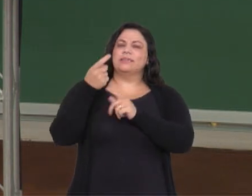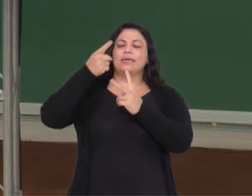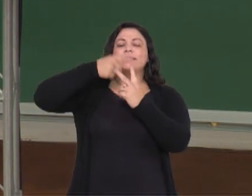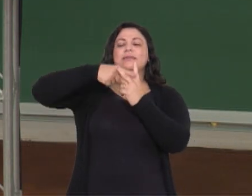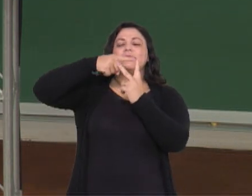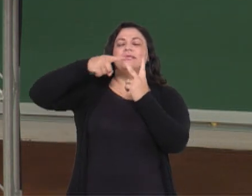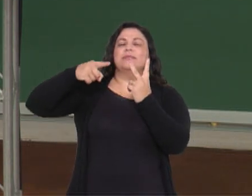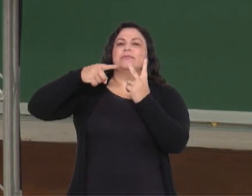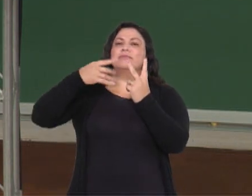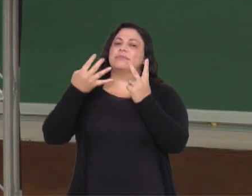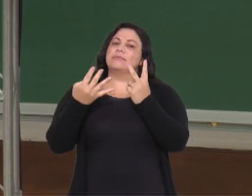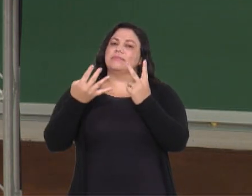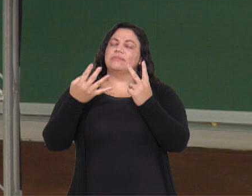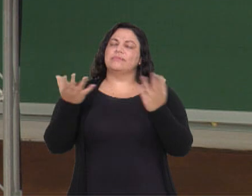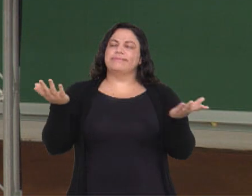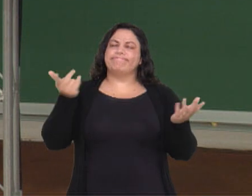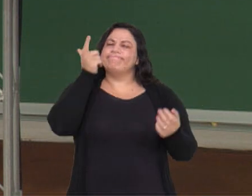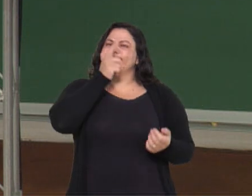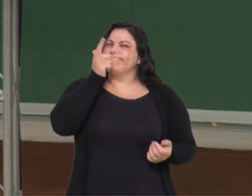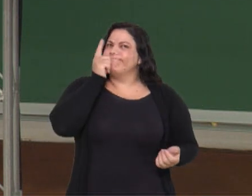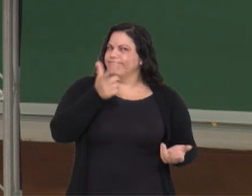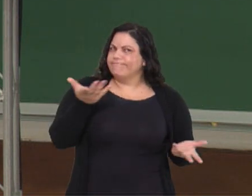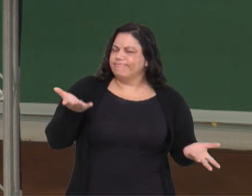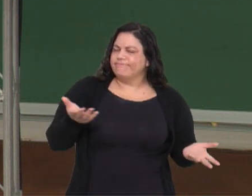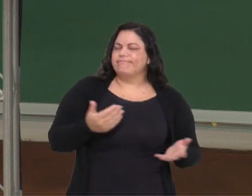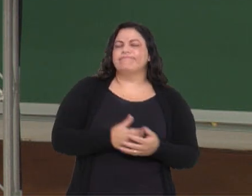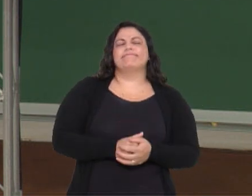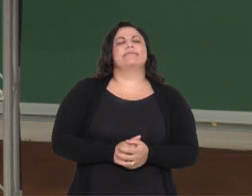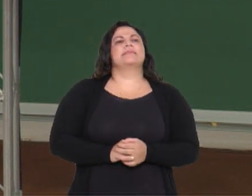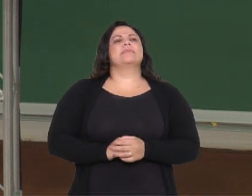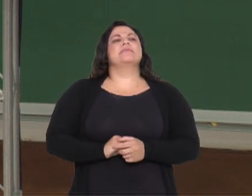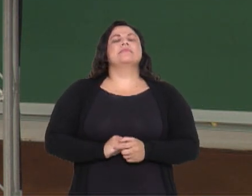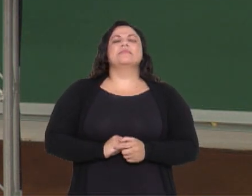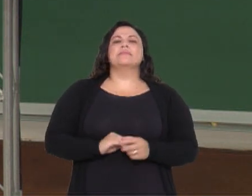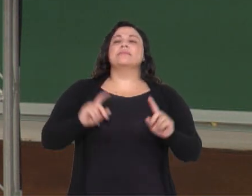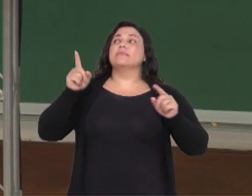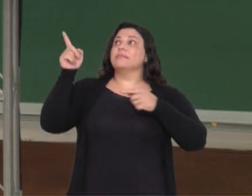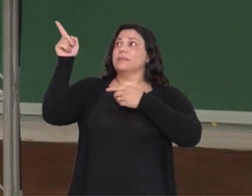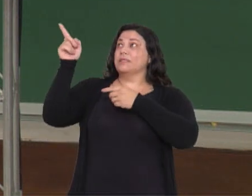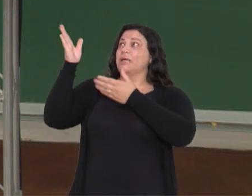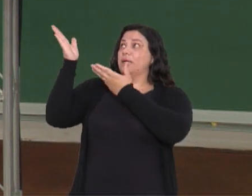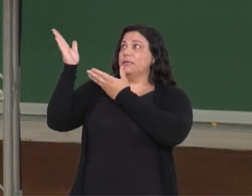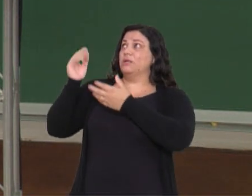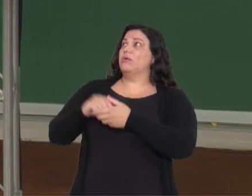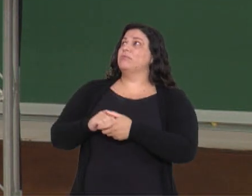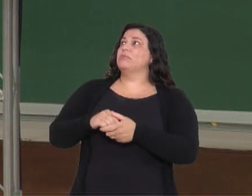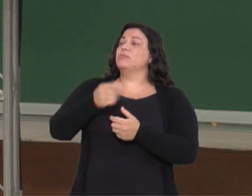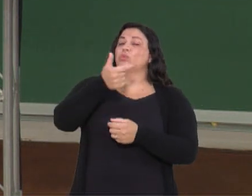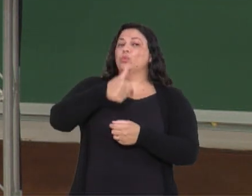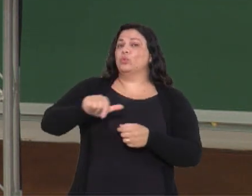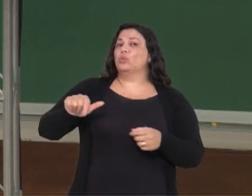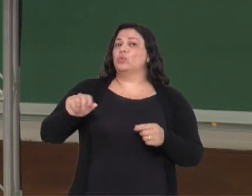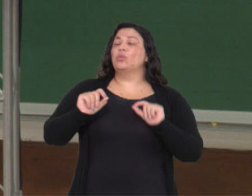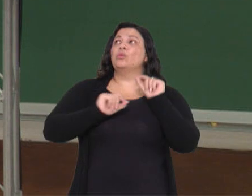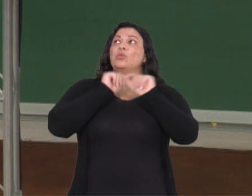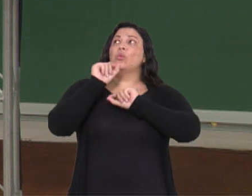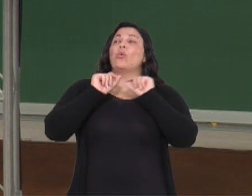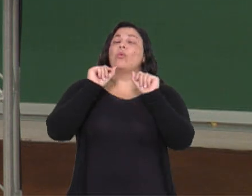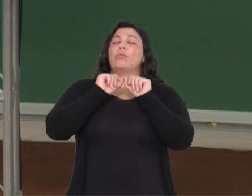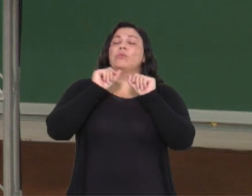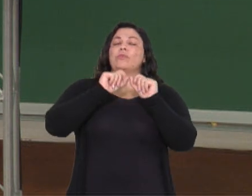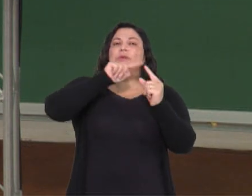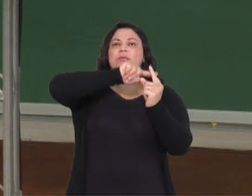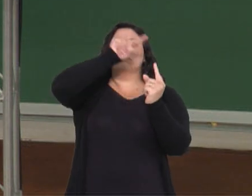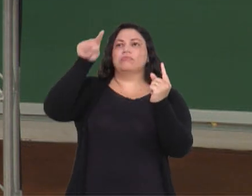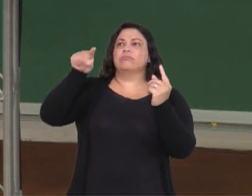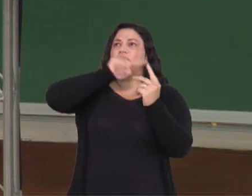que tranquilo. Você consegue fazer isso com muita tranquilidade. Aqui demonstrada novamente a forma de chegar nesses